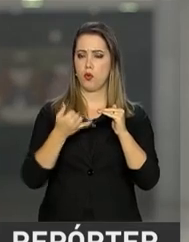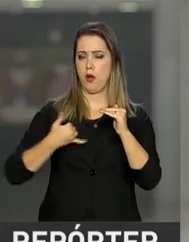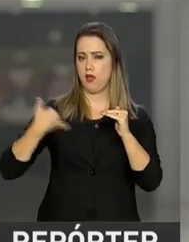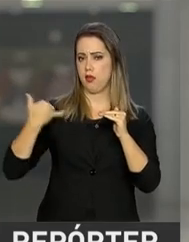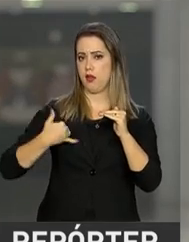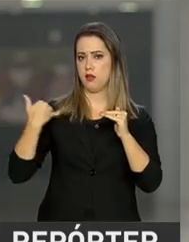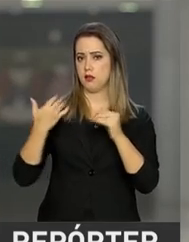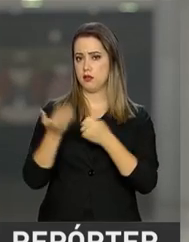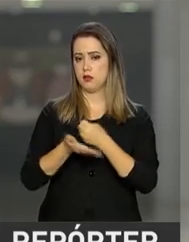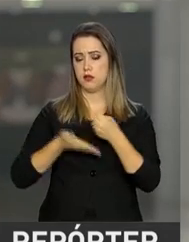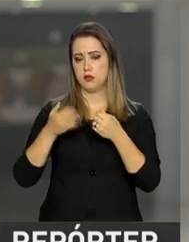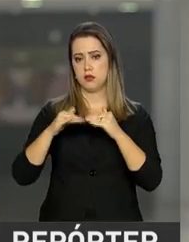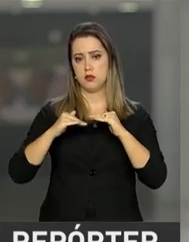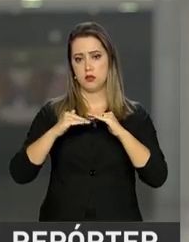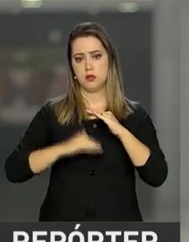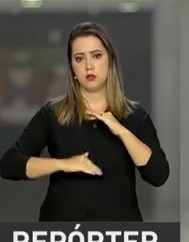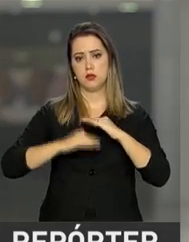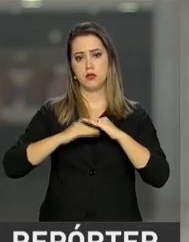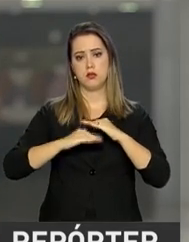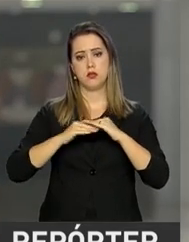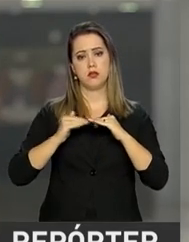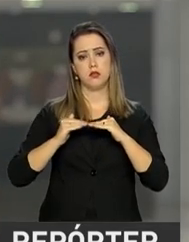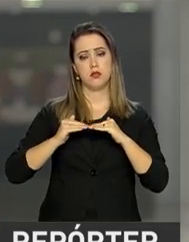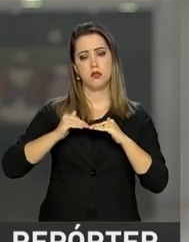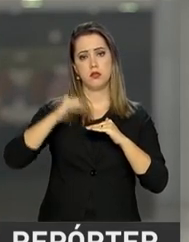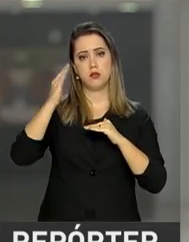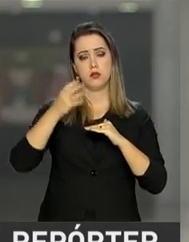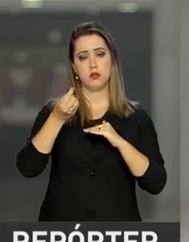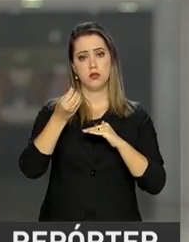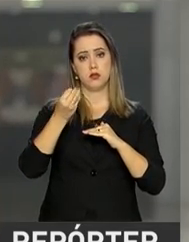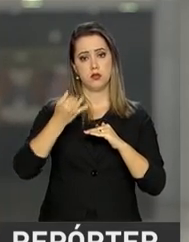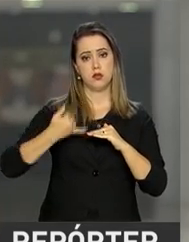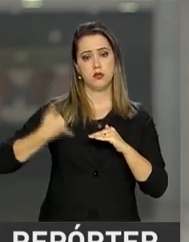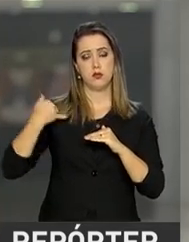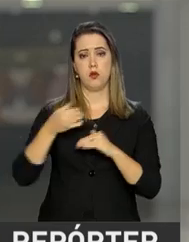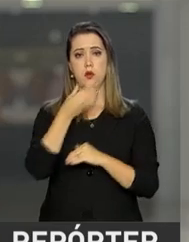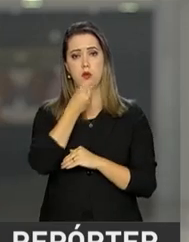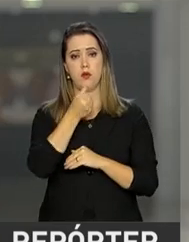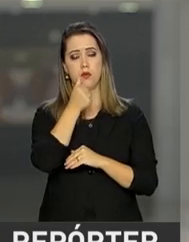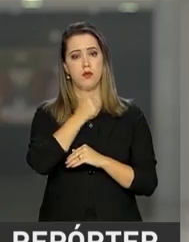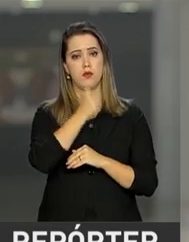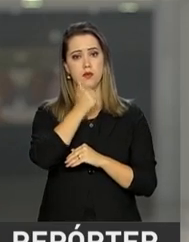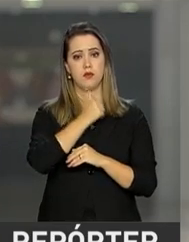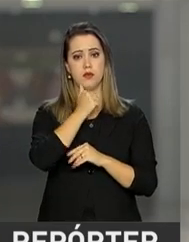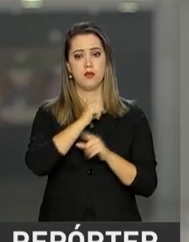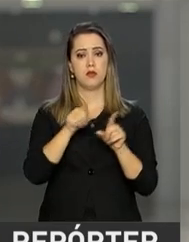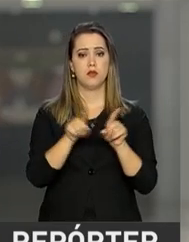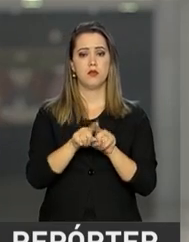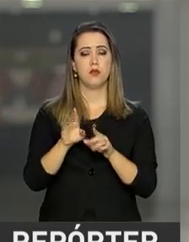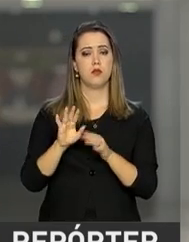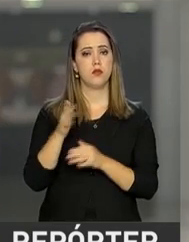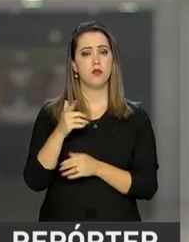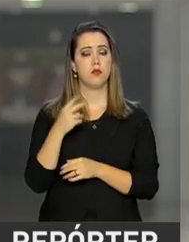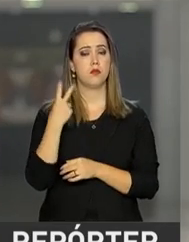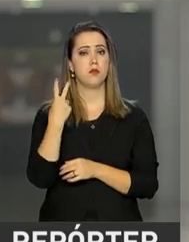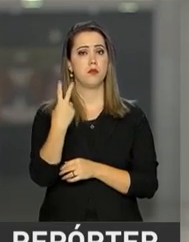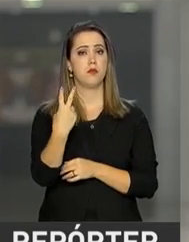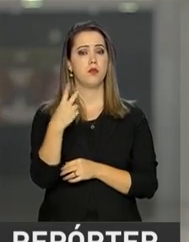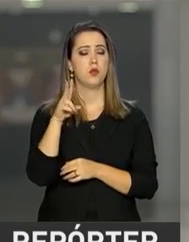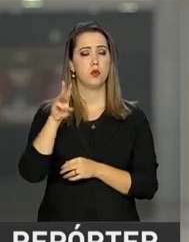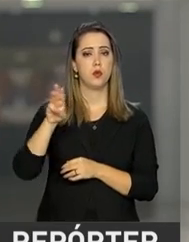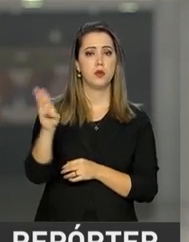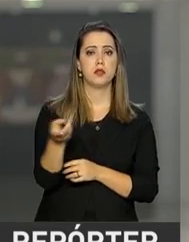para aquelas pessoas a com mais de 60 anos tanto para homens quanto para mulheres quase duas